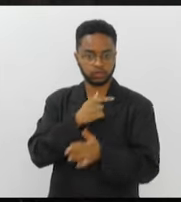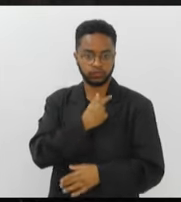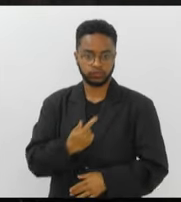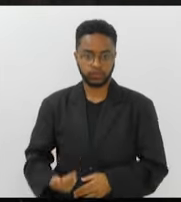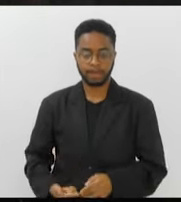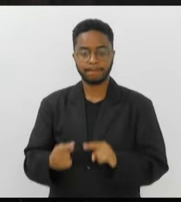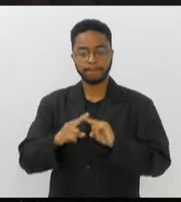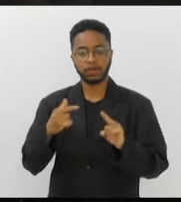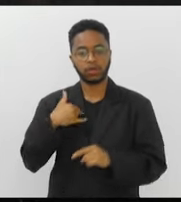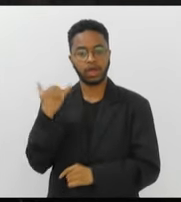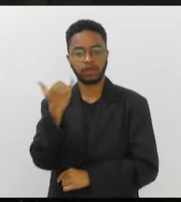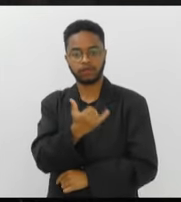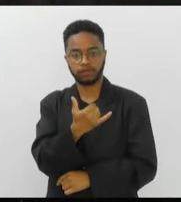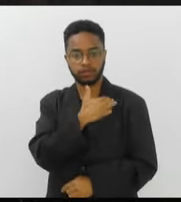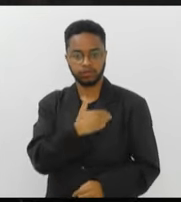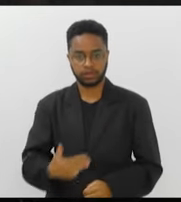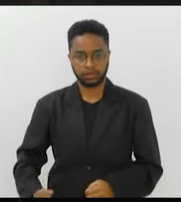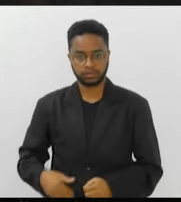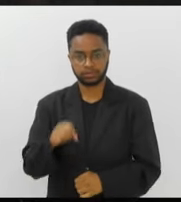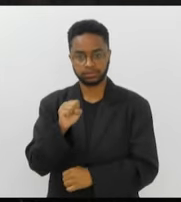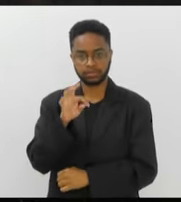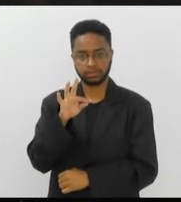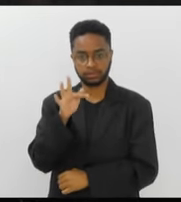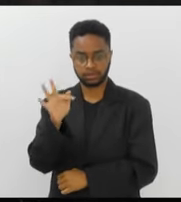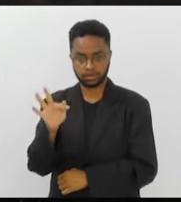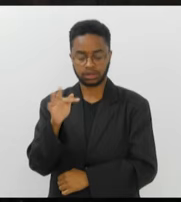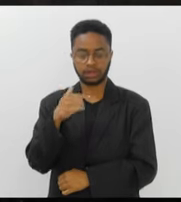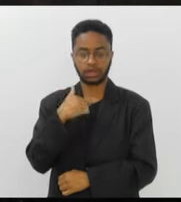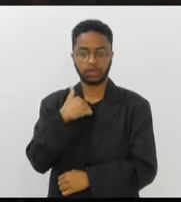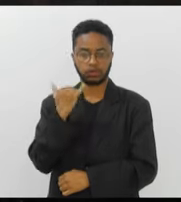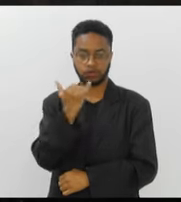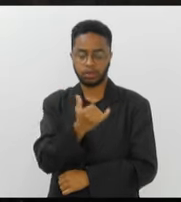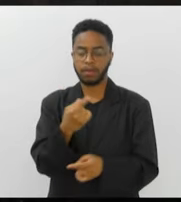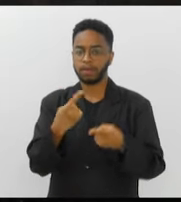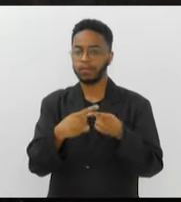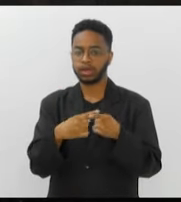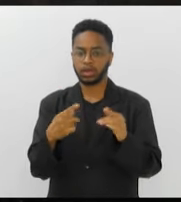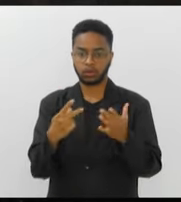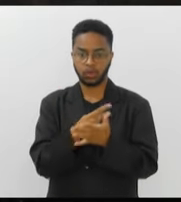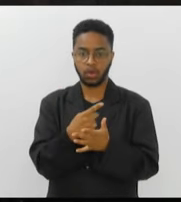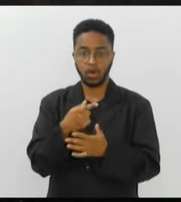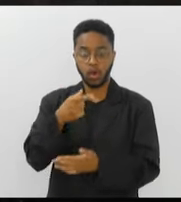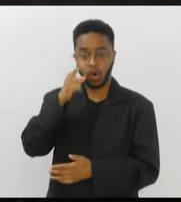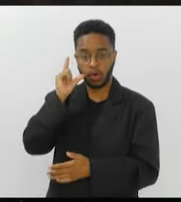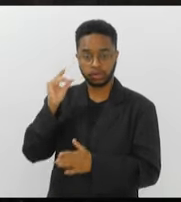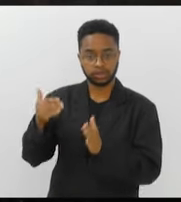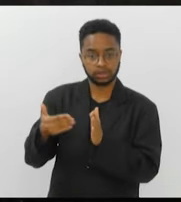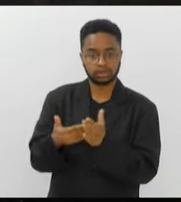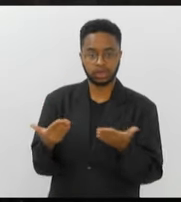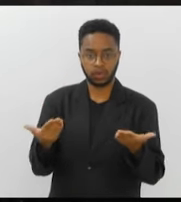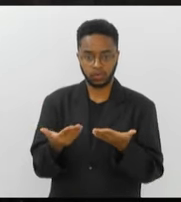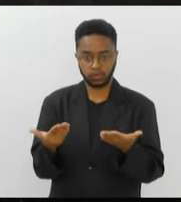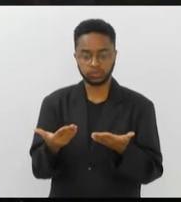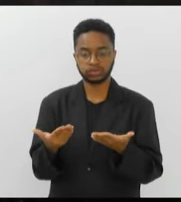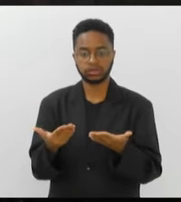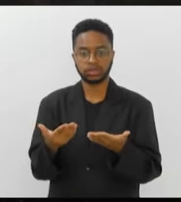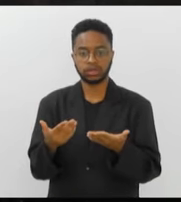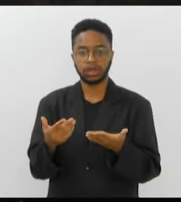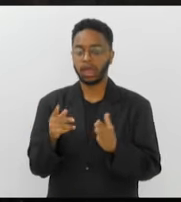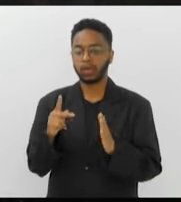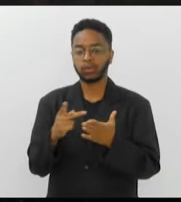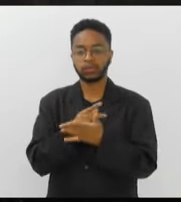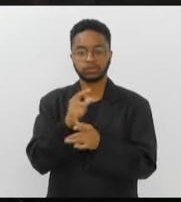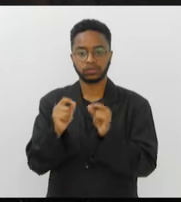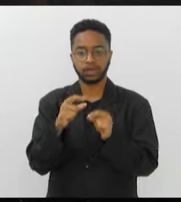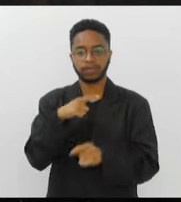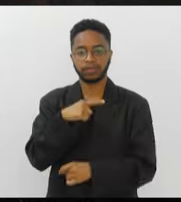para o ministro, para o STF, o que é essa operação na Maré. Só de ontem para hoje, o saldo da operação